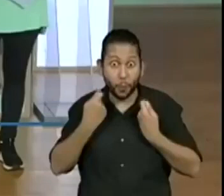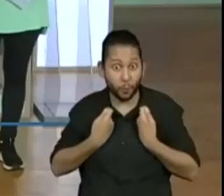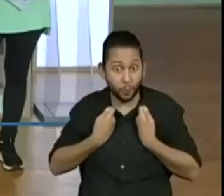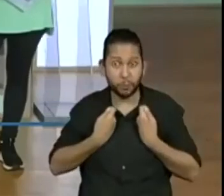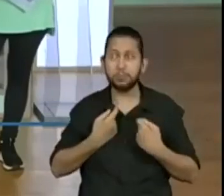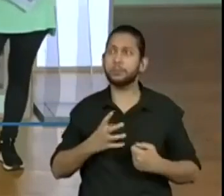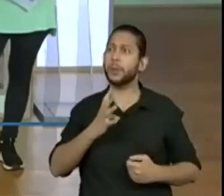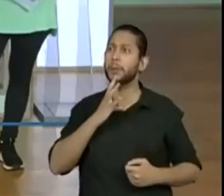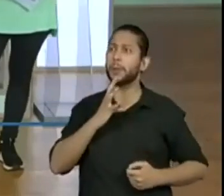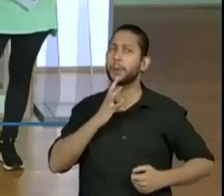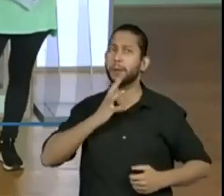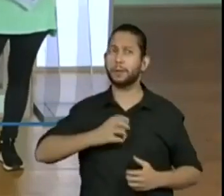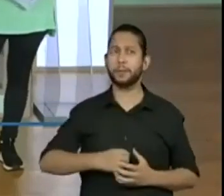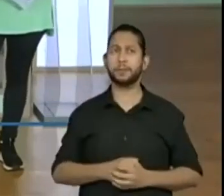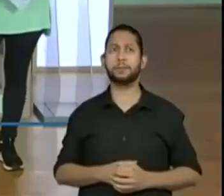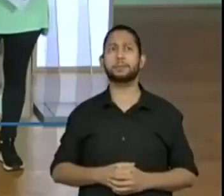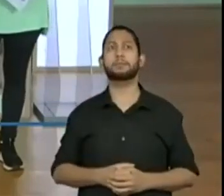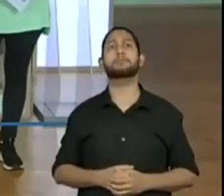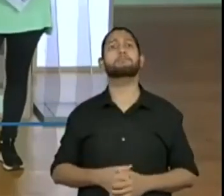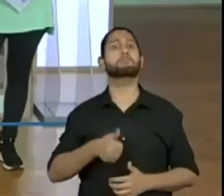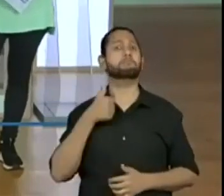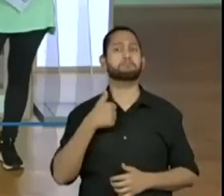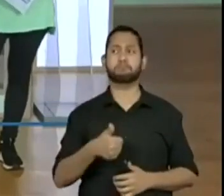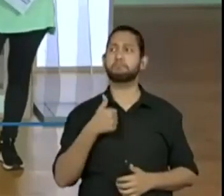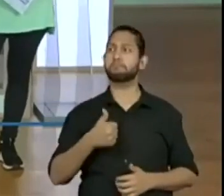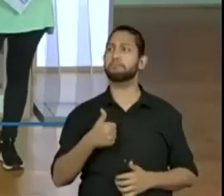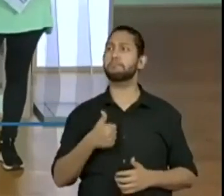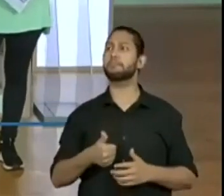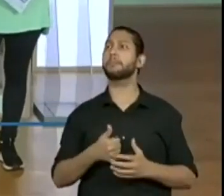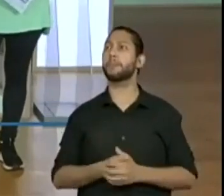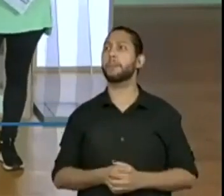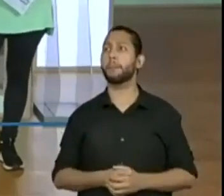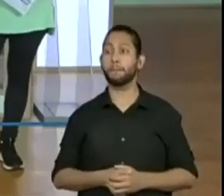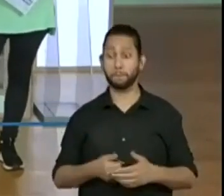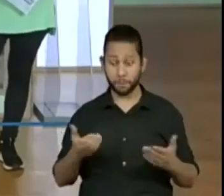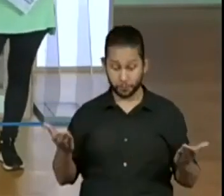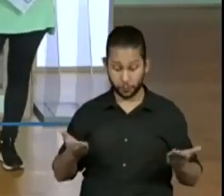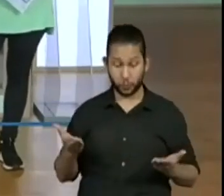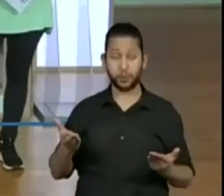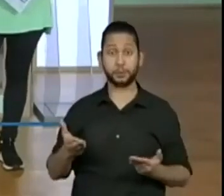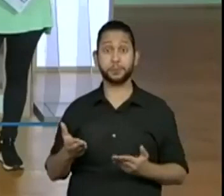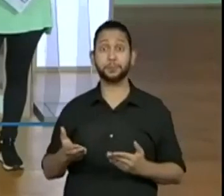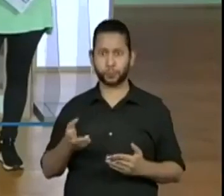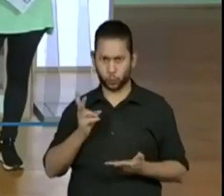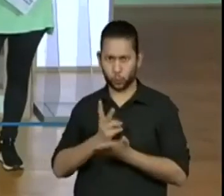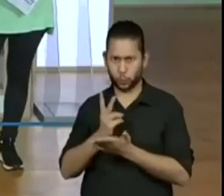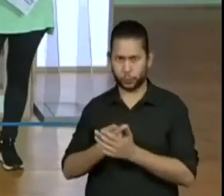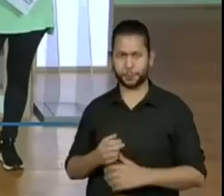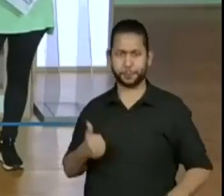eles conhecem. Muito bem. Então, continuando.